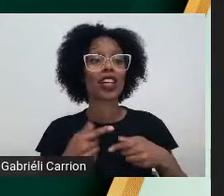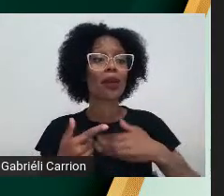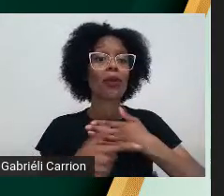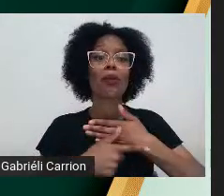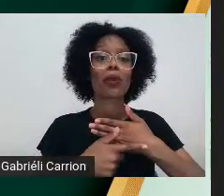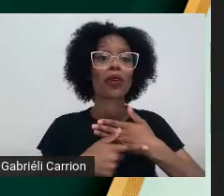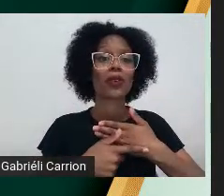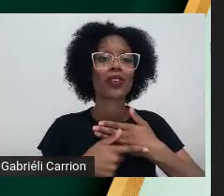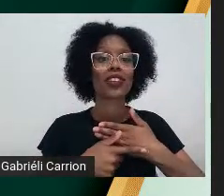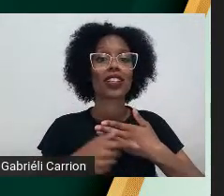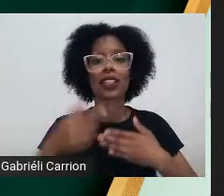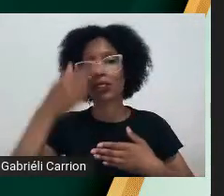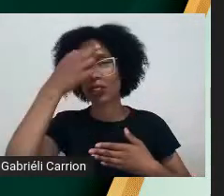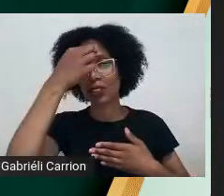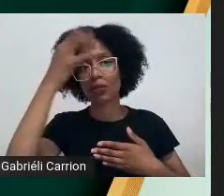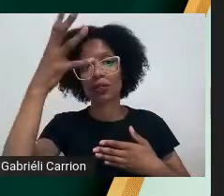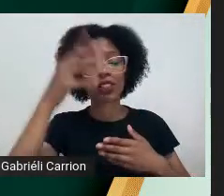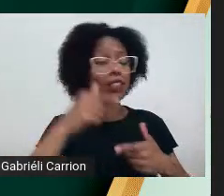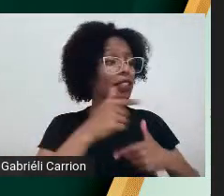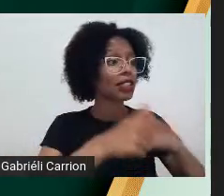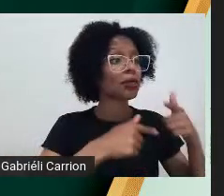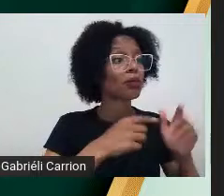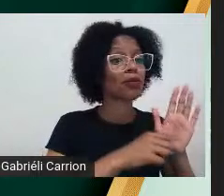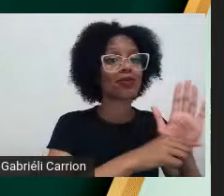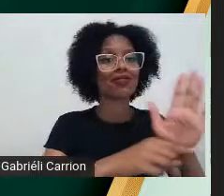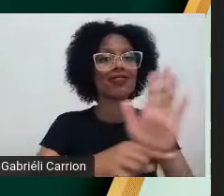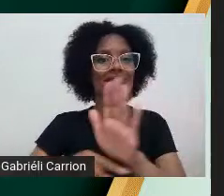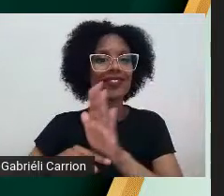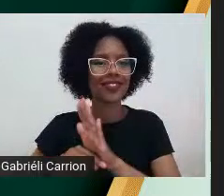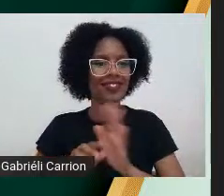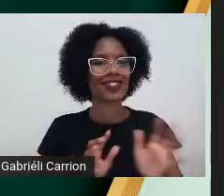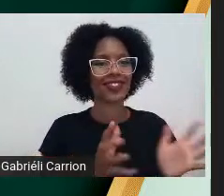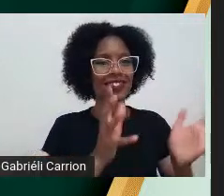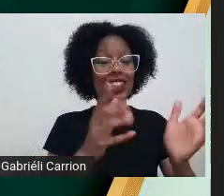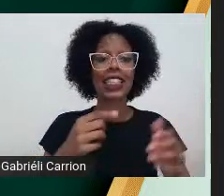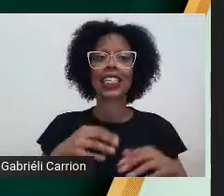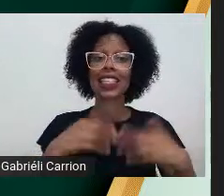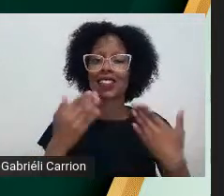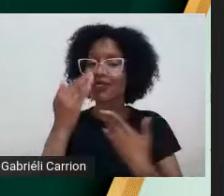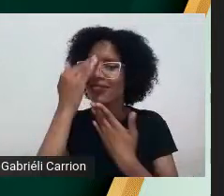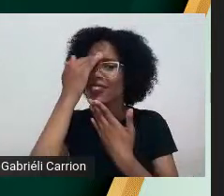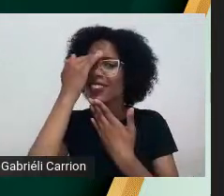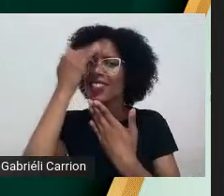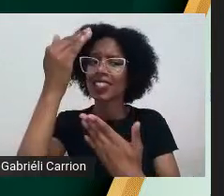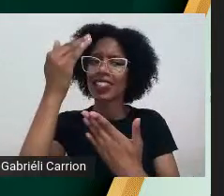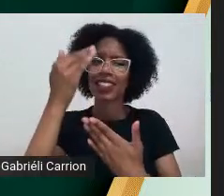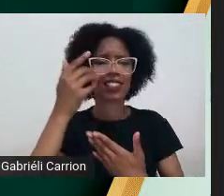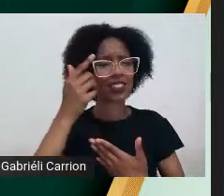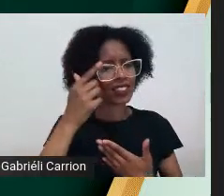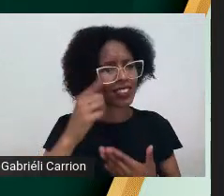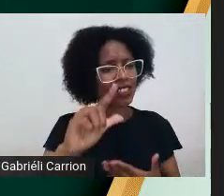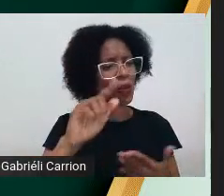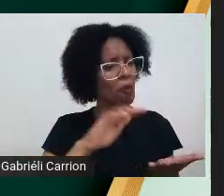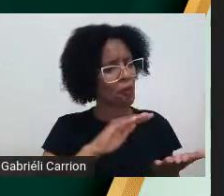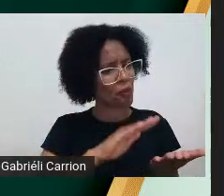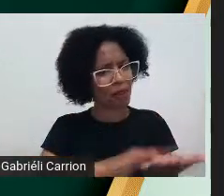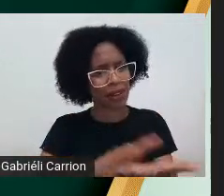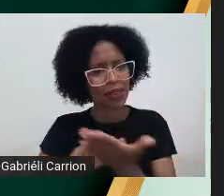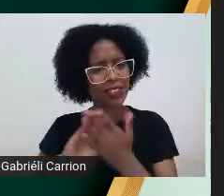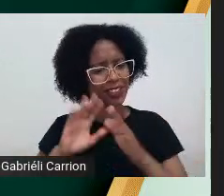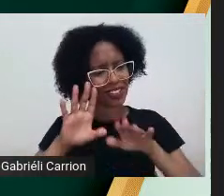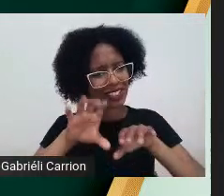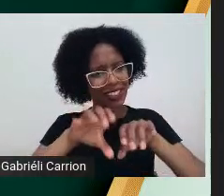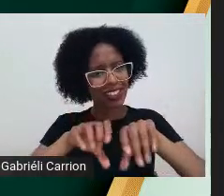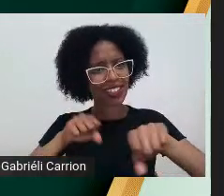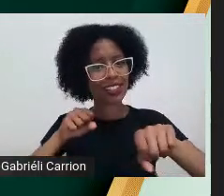pelo desenvolvimento regional da metade sul do Rio Grande do Sul. Agradeço a atenção de vocês e, mais uma vez, parabéns para os formandos,